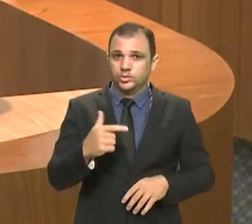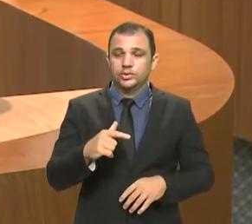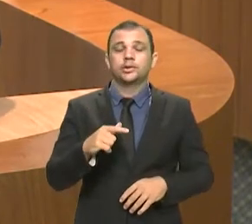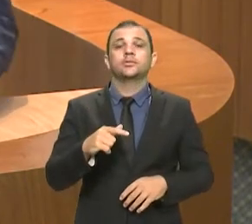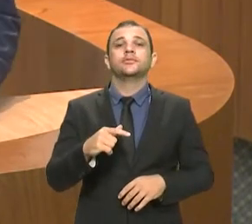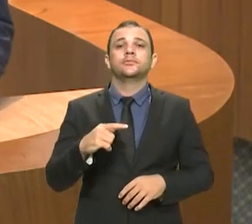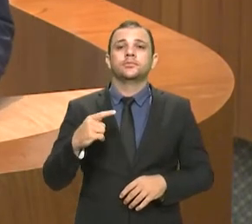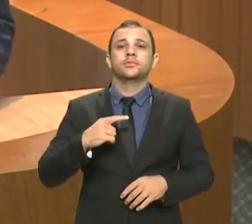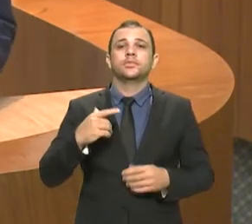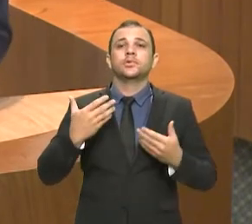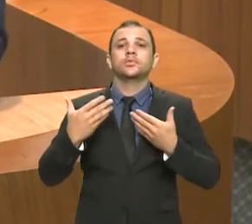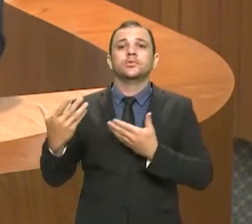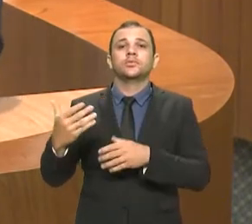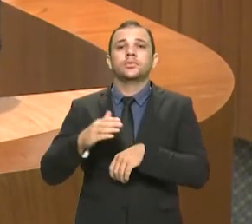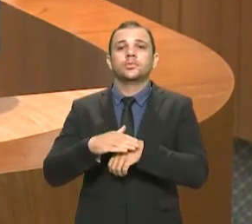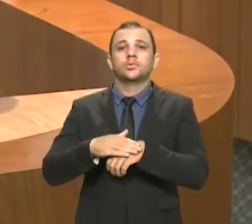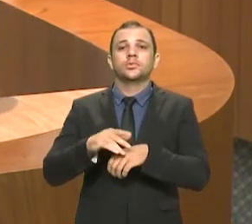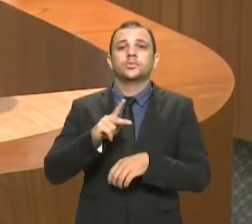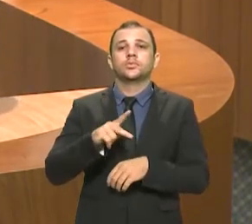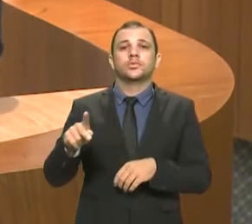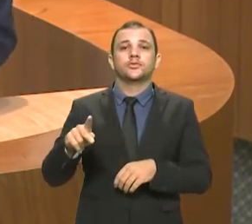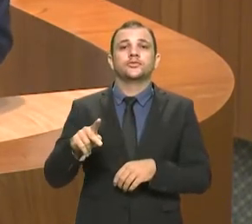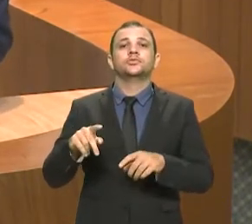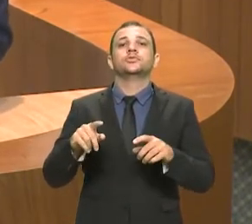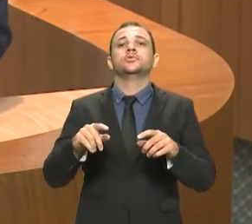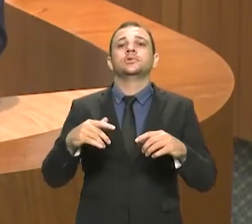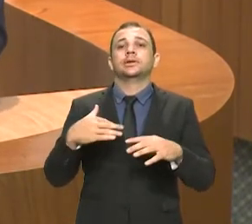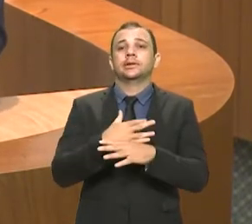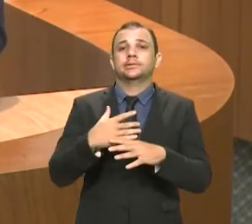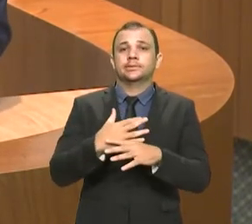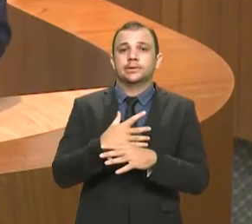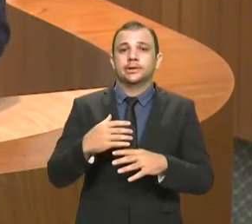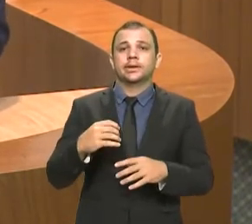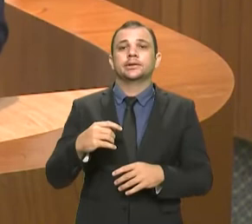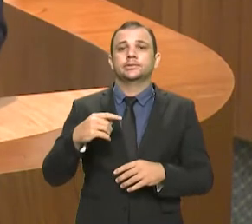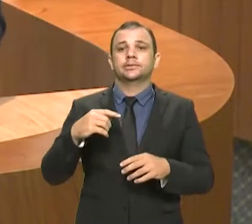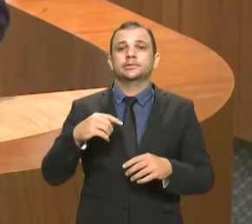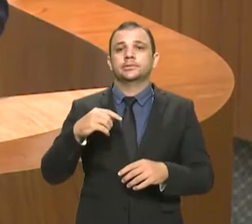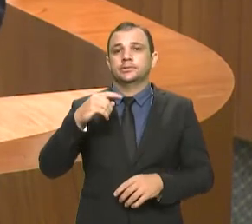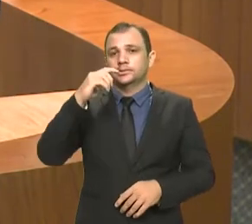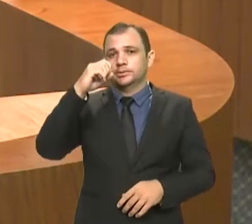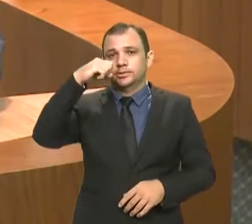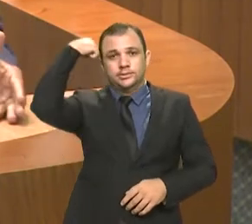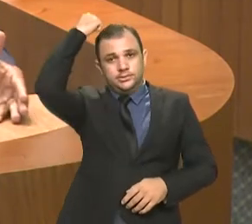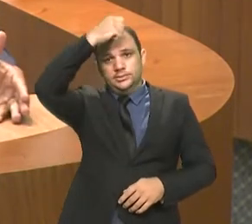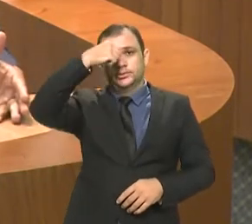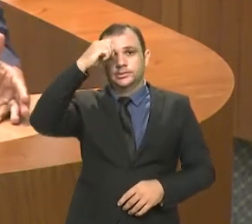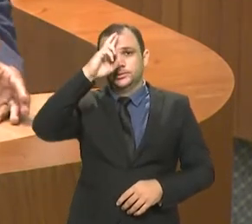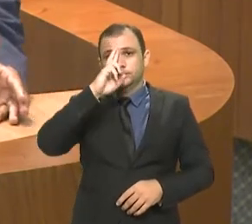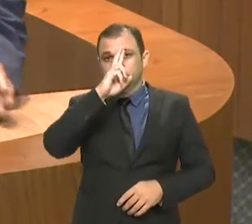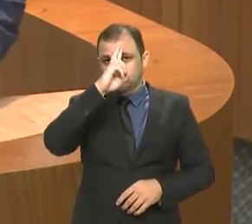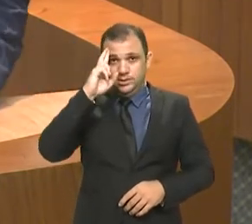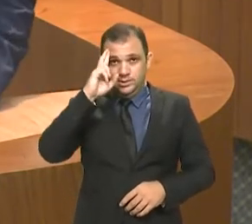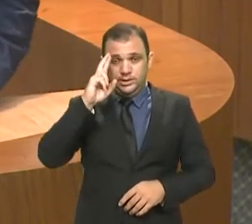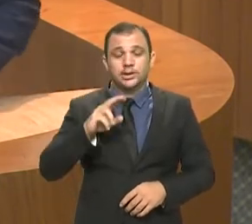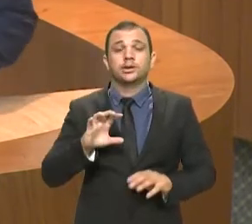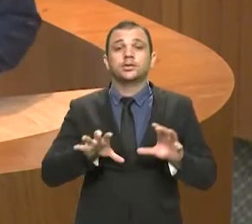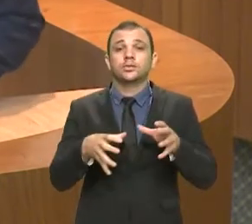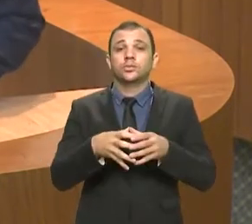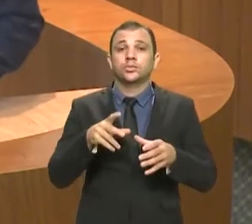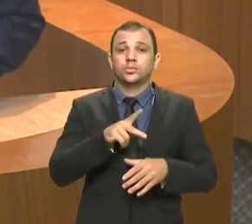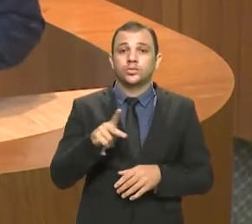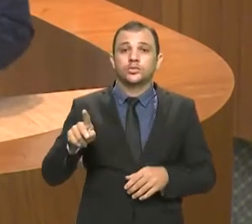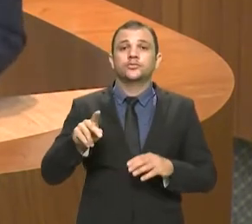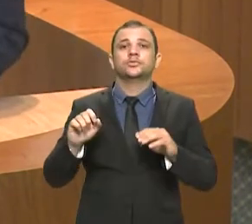cidade de Santa Rita. E fui à cidade de Santa Rita, e os professores estavam fazendo uma manifestação pacífica na porta da prefeitura em Santa